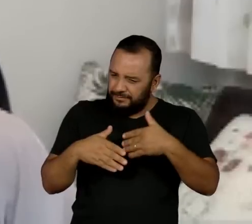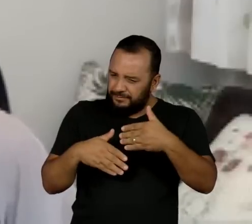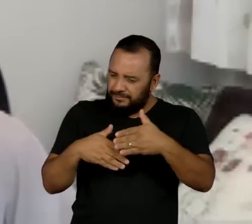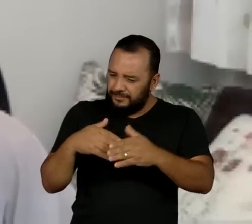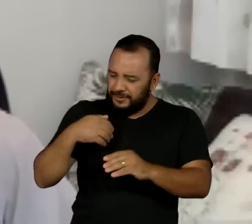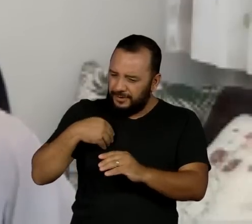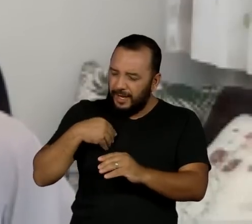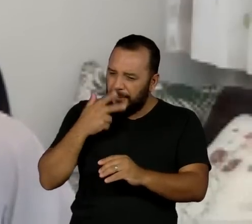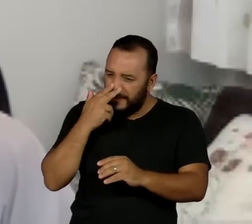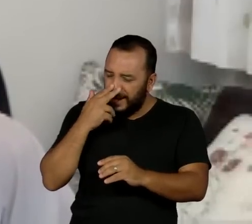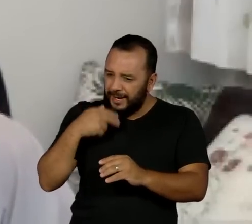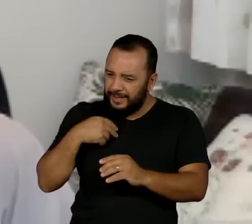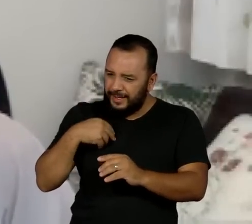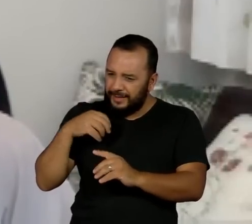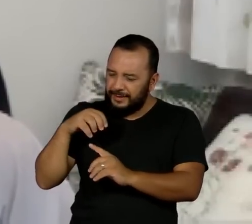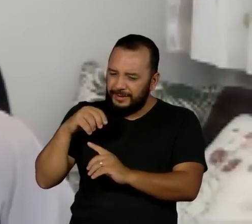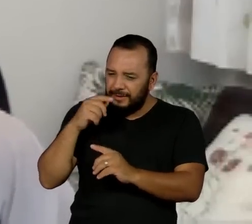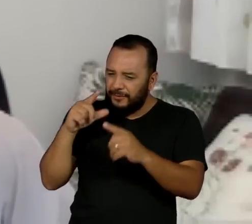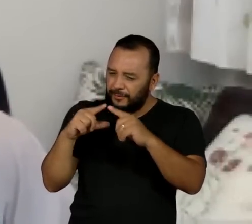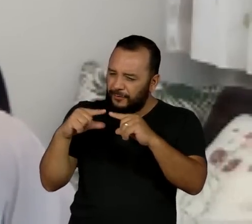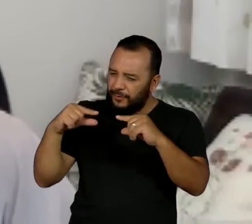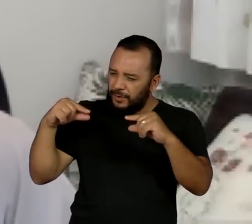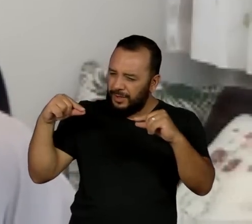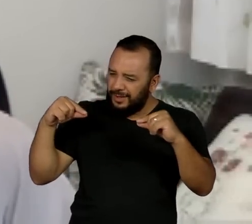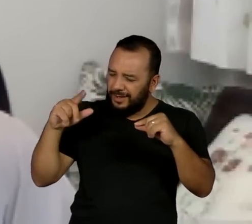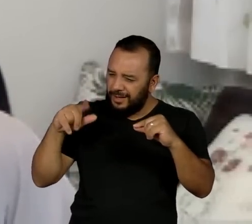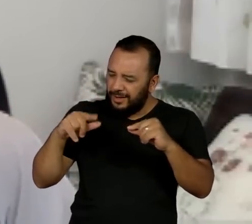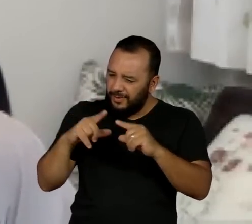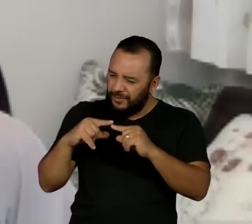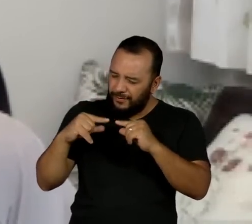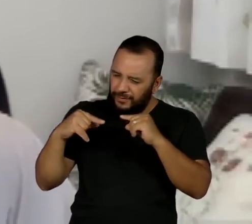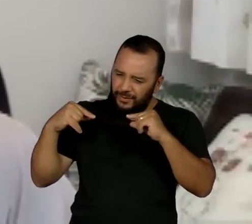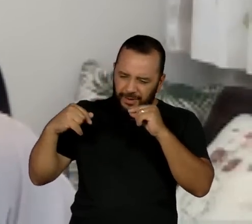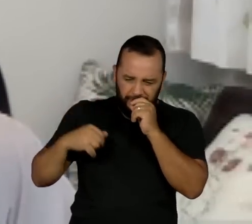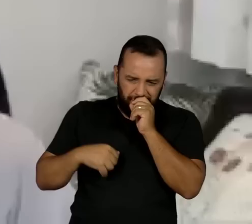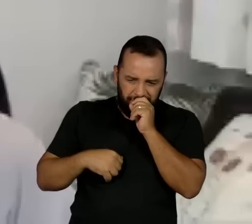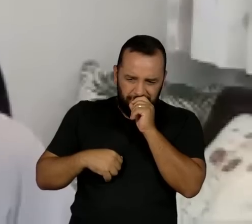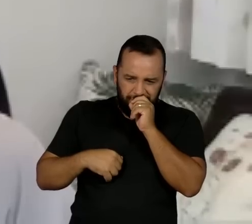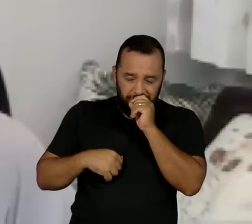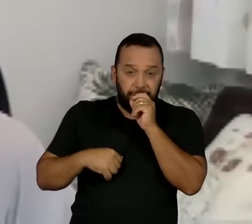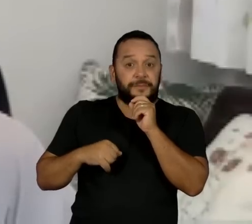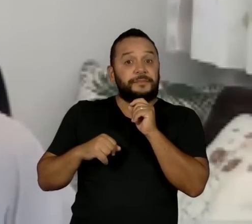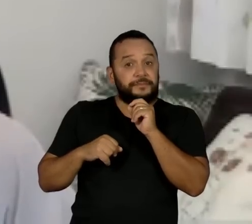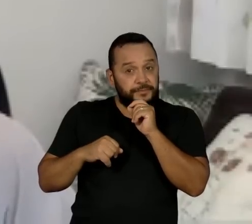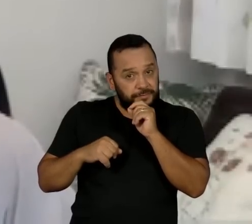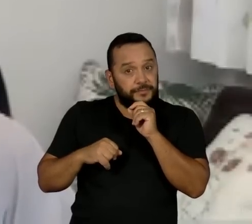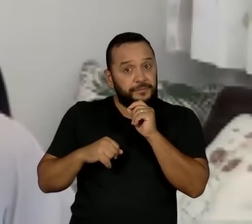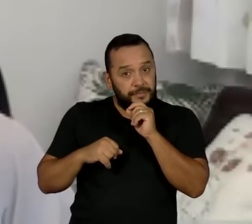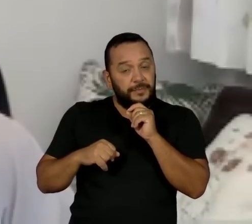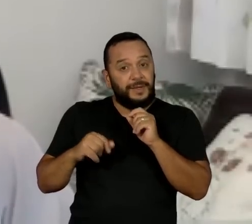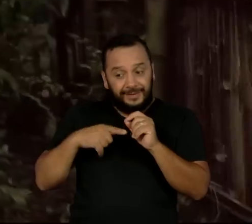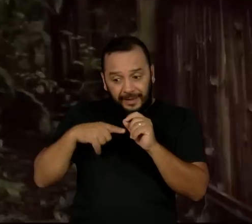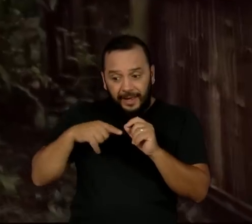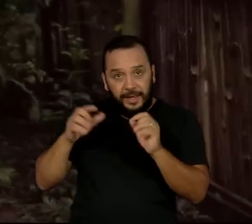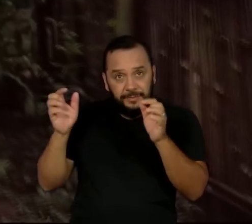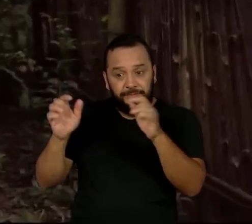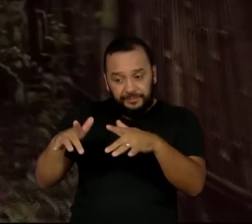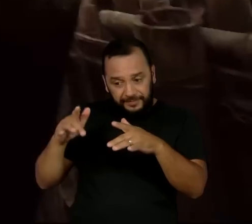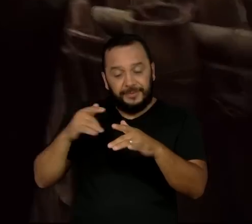tomando forma de uma folha, né? Então era uma folha colonizada pelo fungo